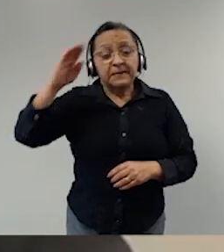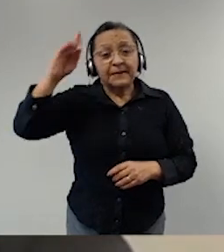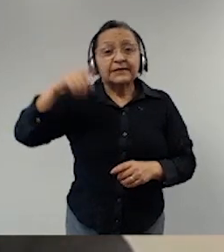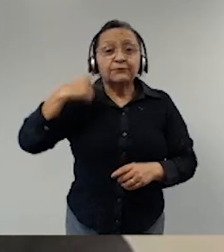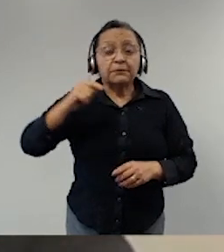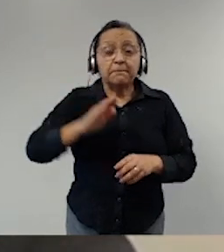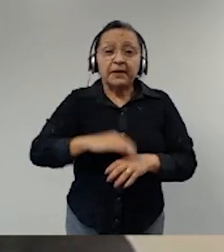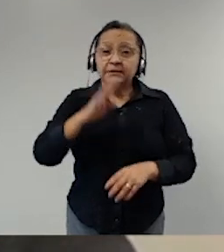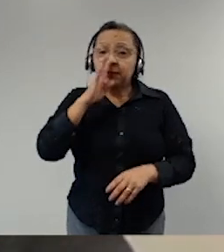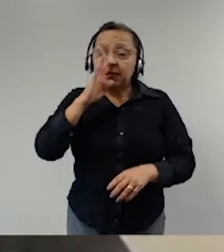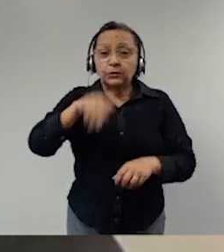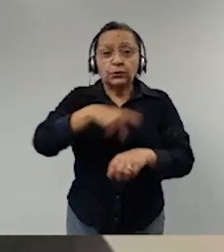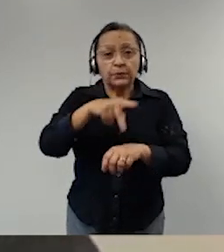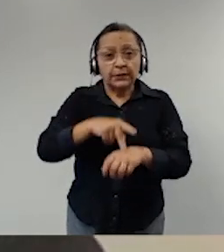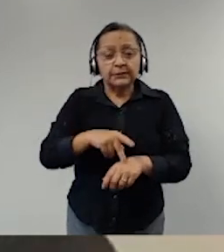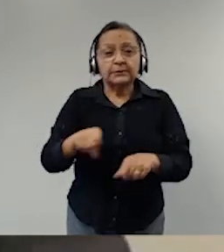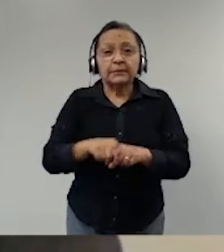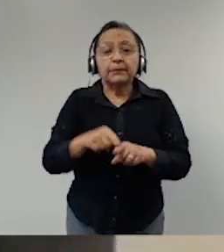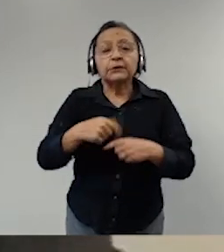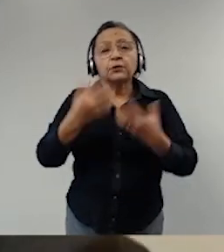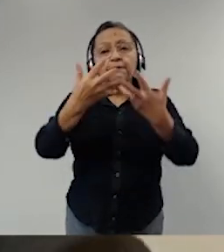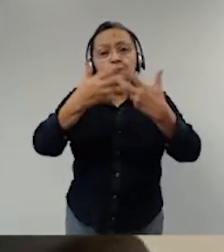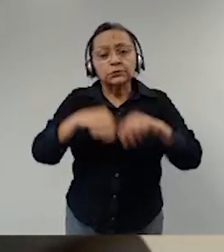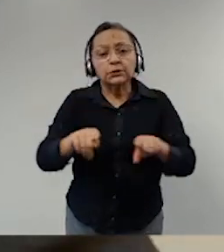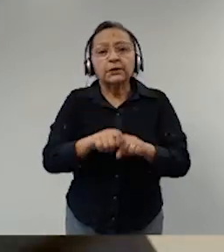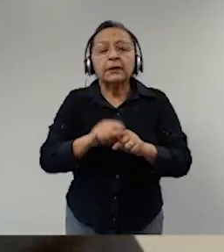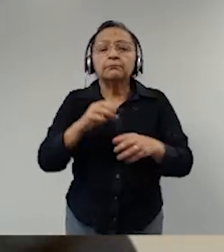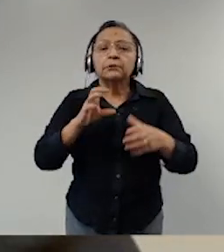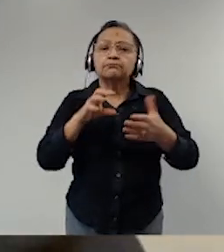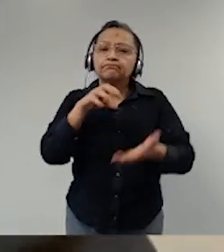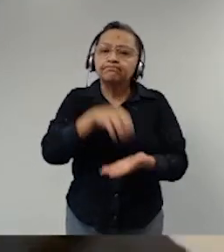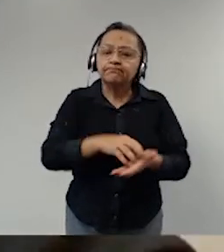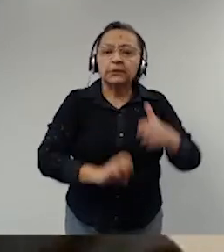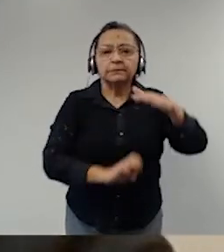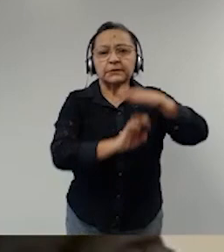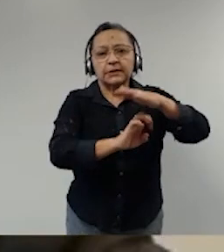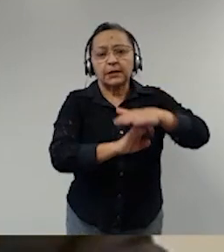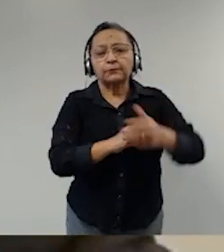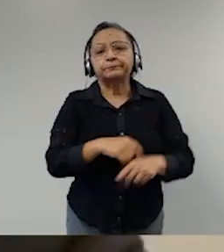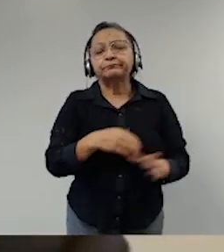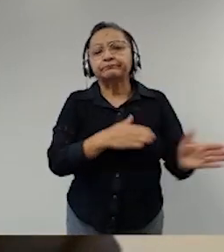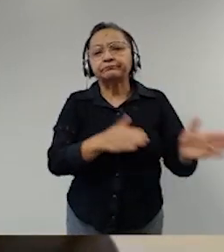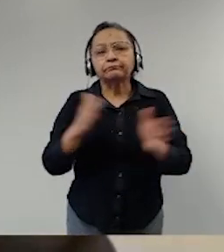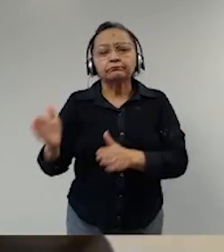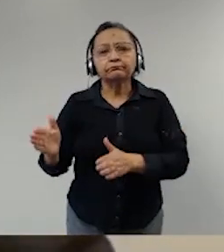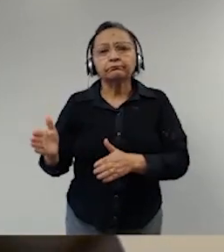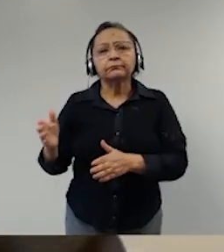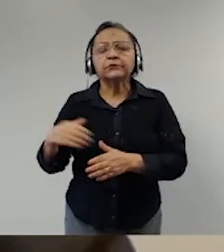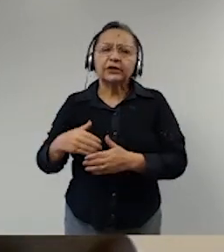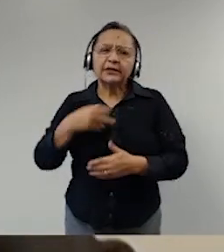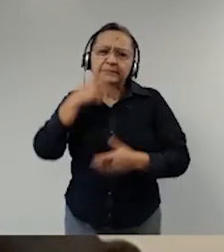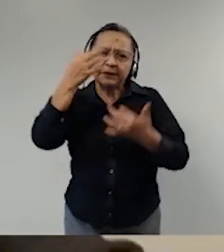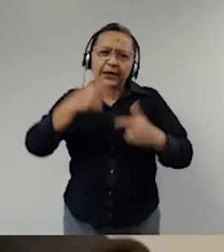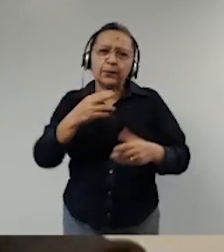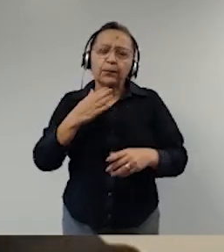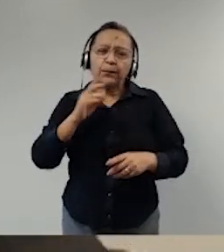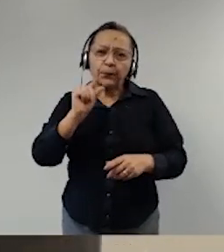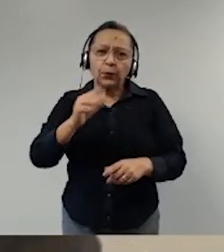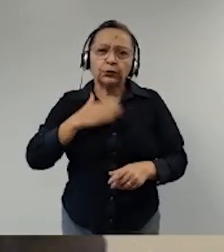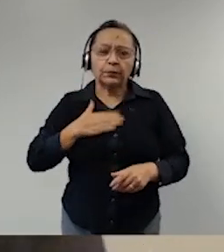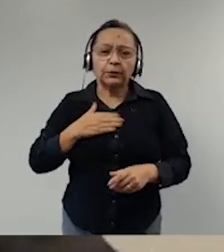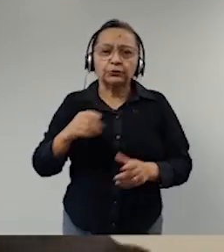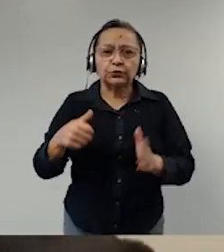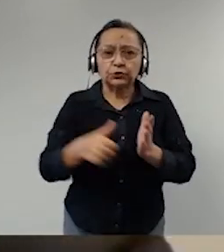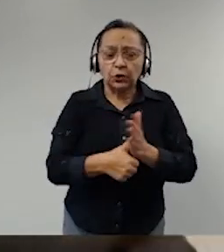no segmento da advocacia full service empresarial. Depois de apresentar o Décio, eu ia respondendo à